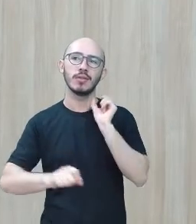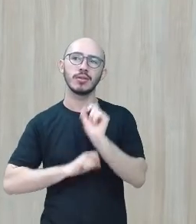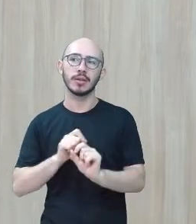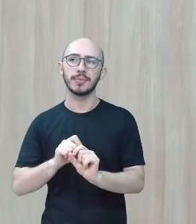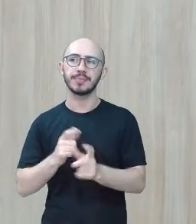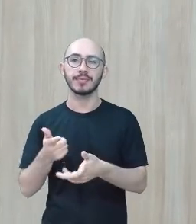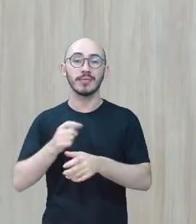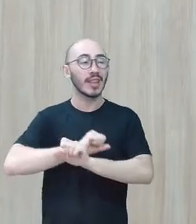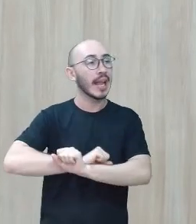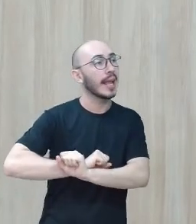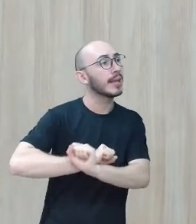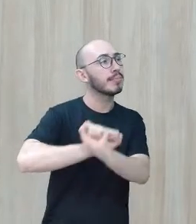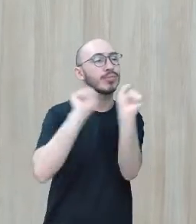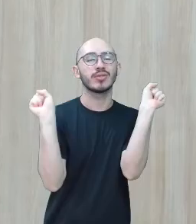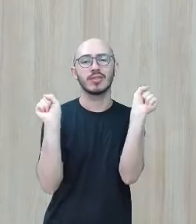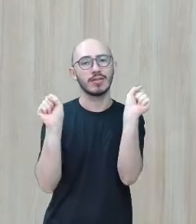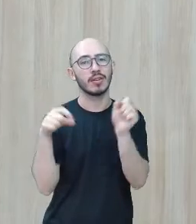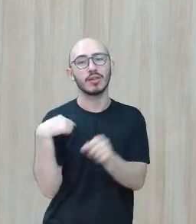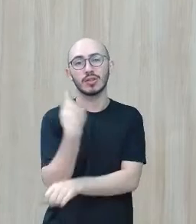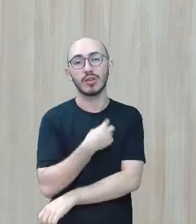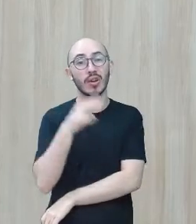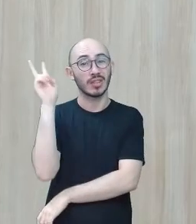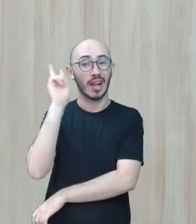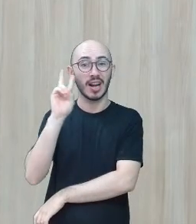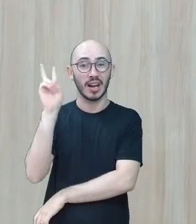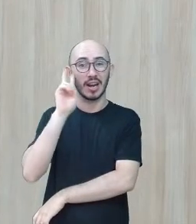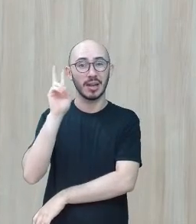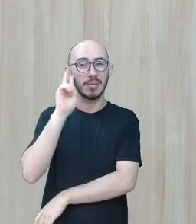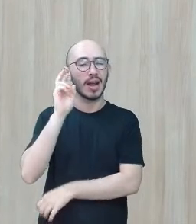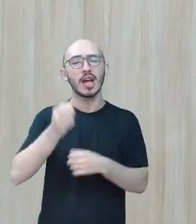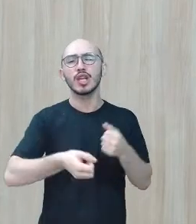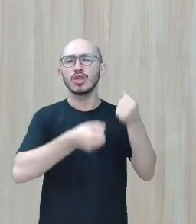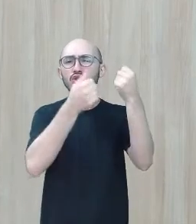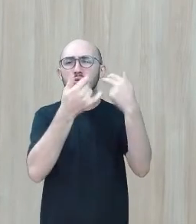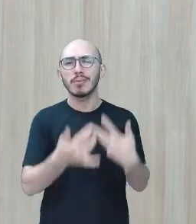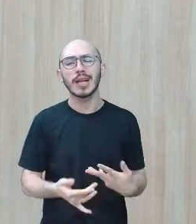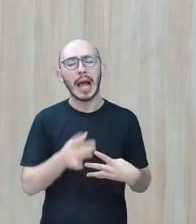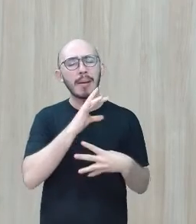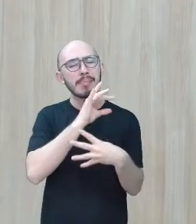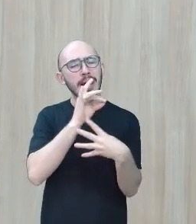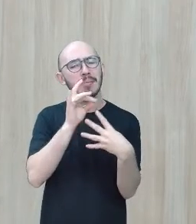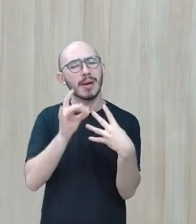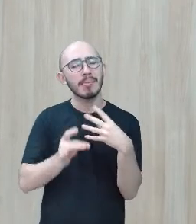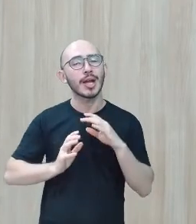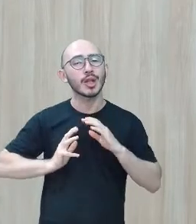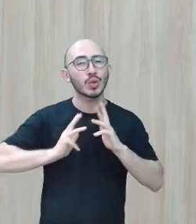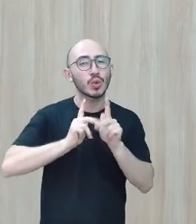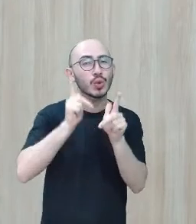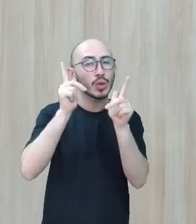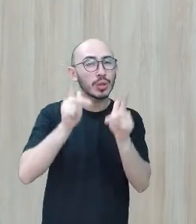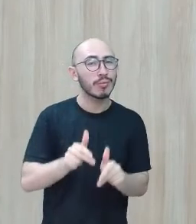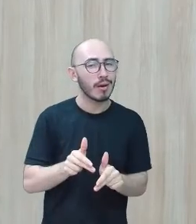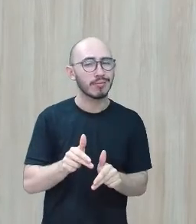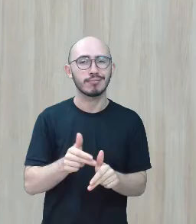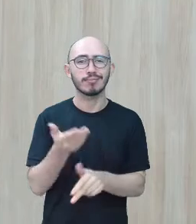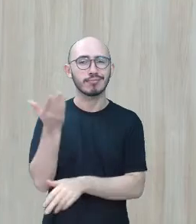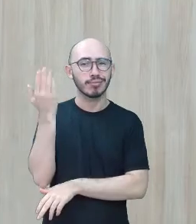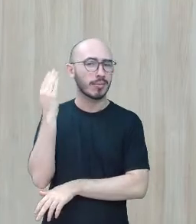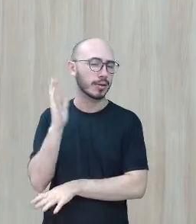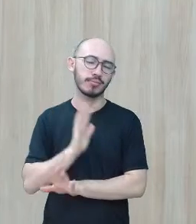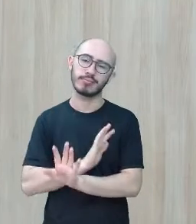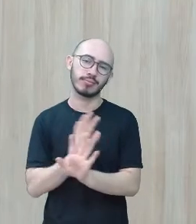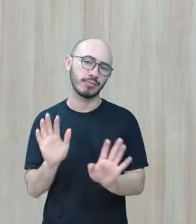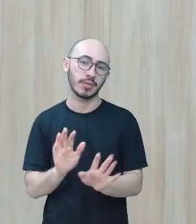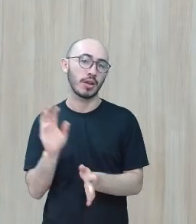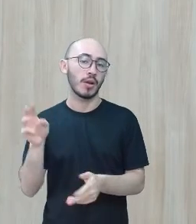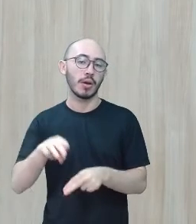nos lembremos e consigamos recontar tudo nos mínimos detalhes, porque a nossa memória ela tem uma limitação